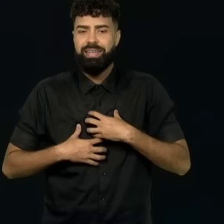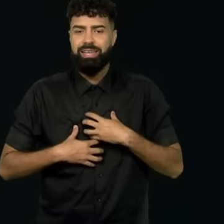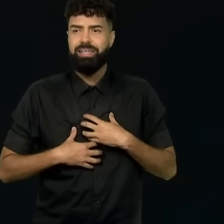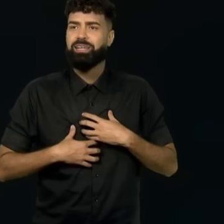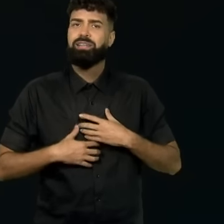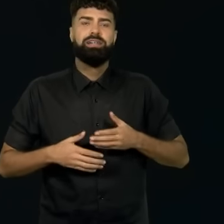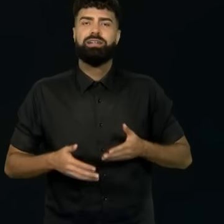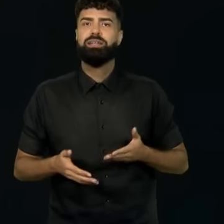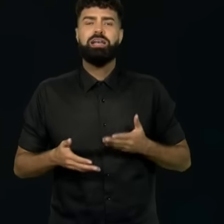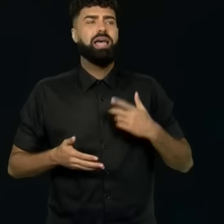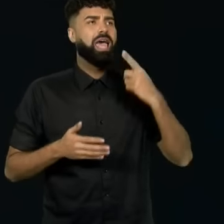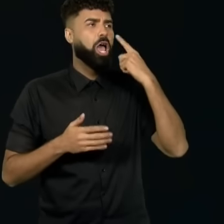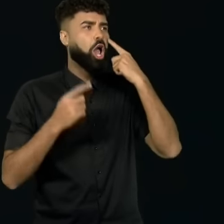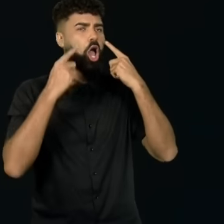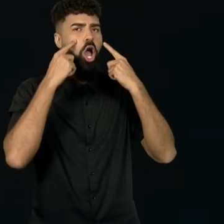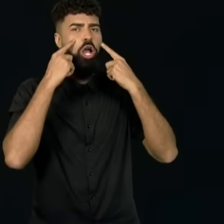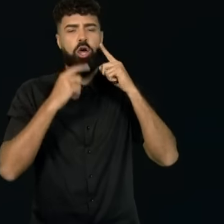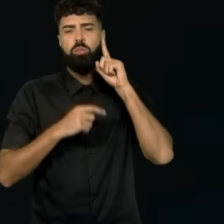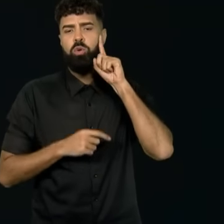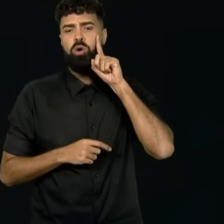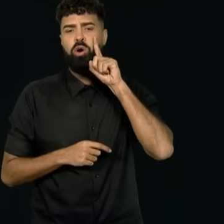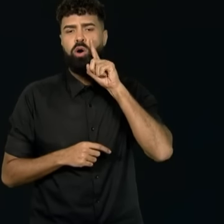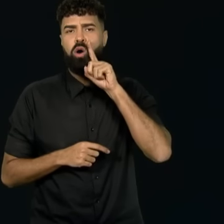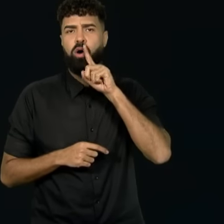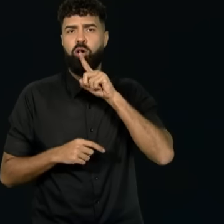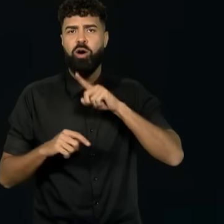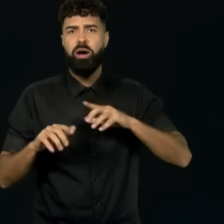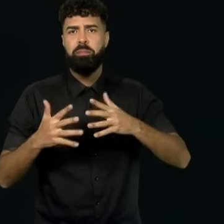nasceu de uns olhos morenos molhados de mar.